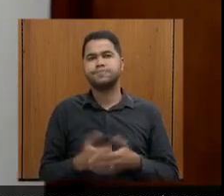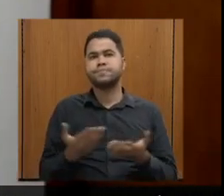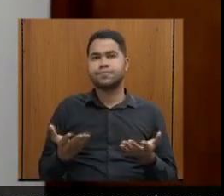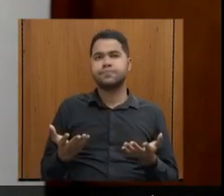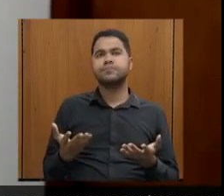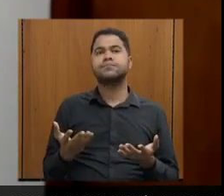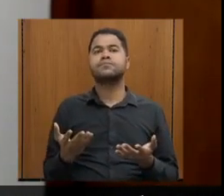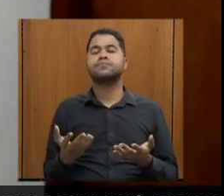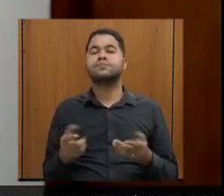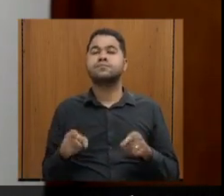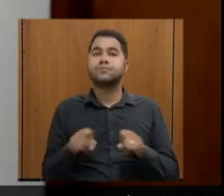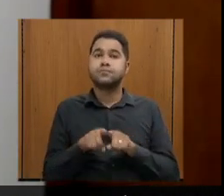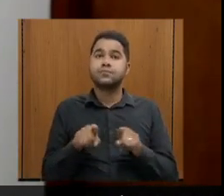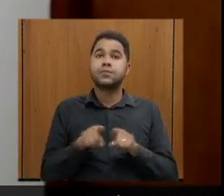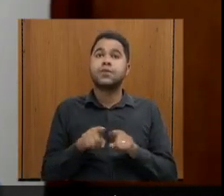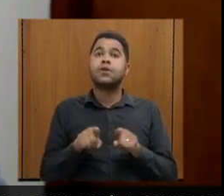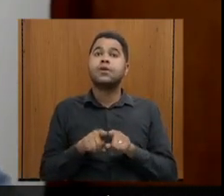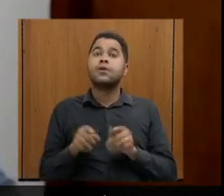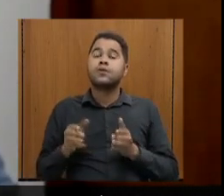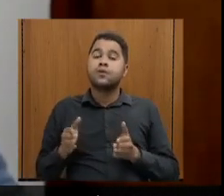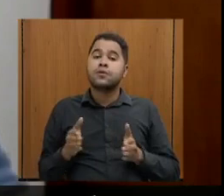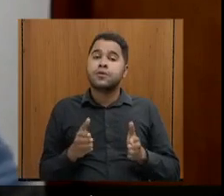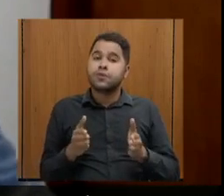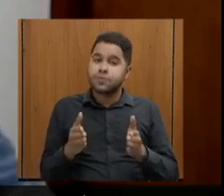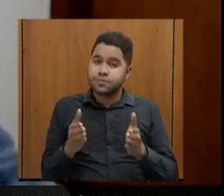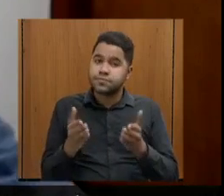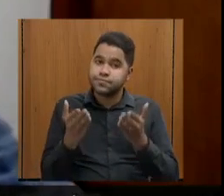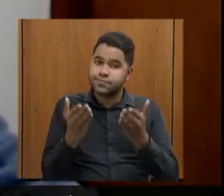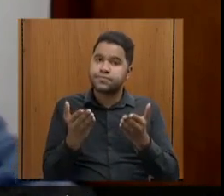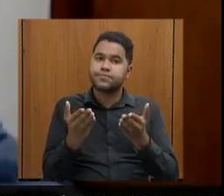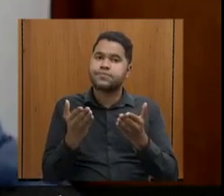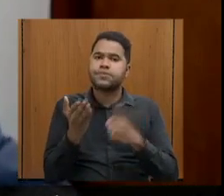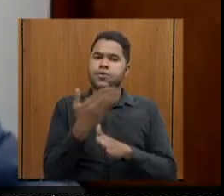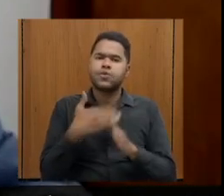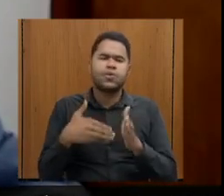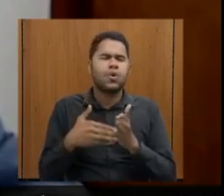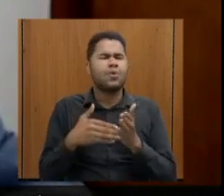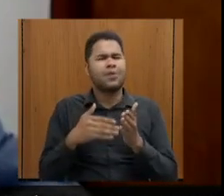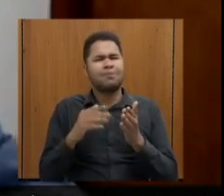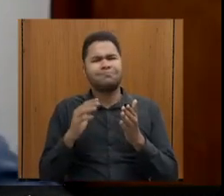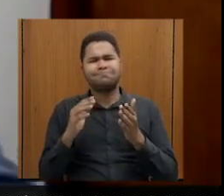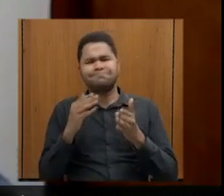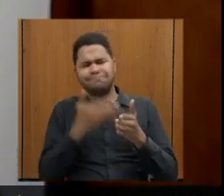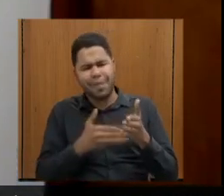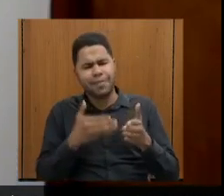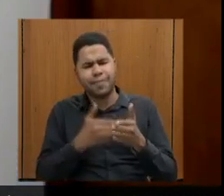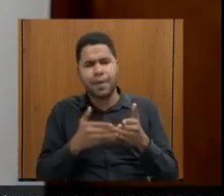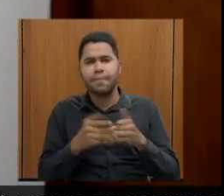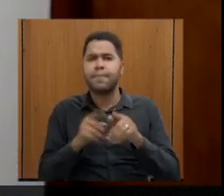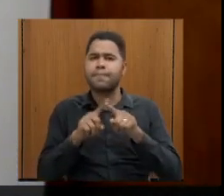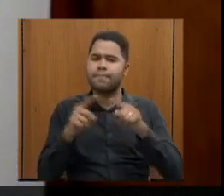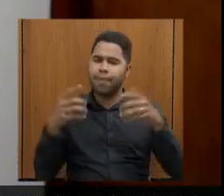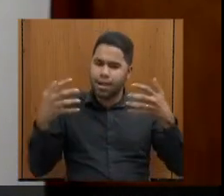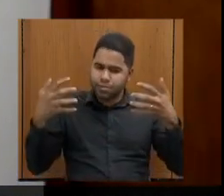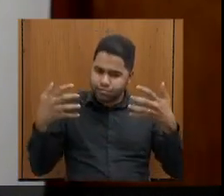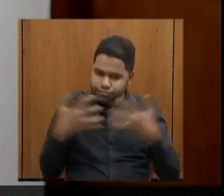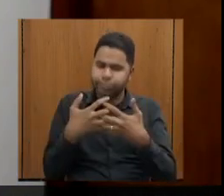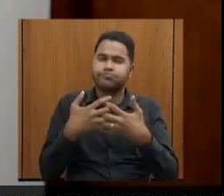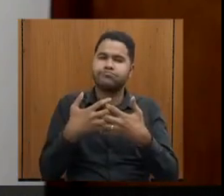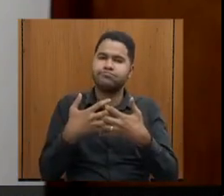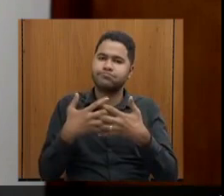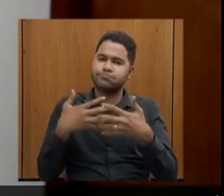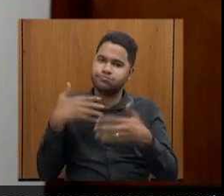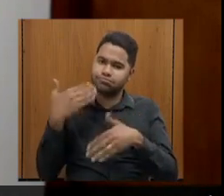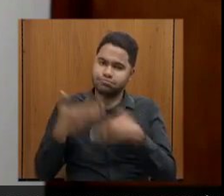notícia né de reposição e as coisas encartados avançando